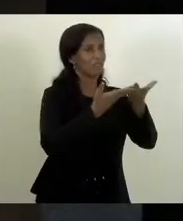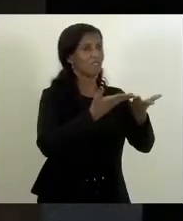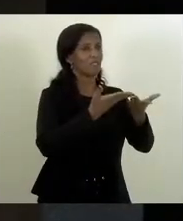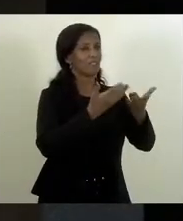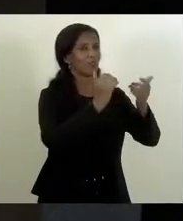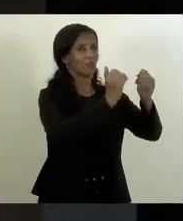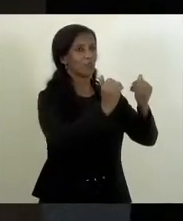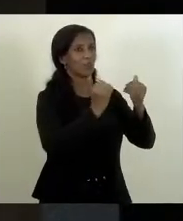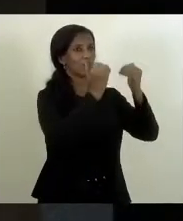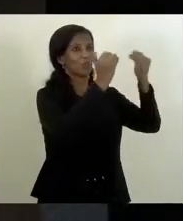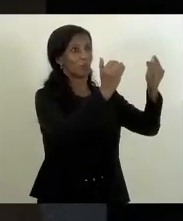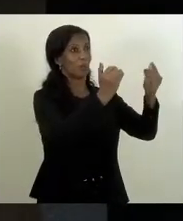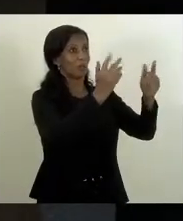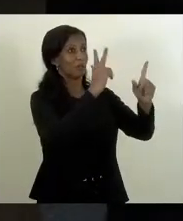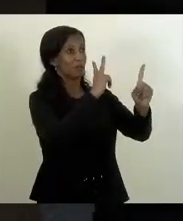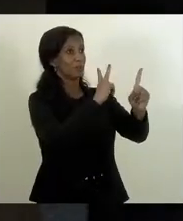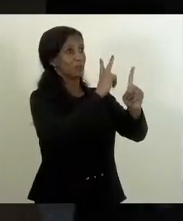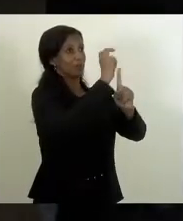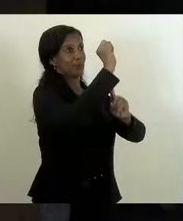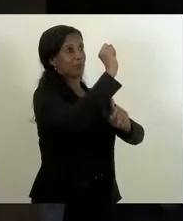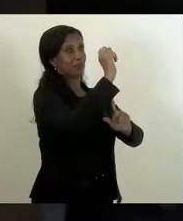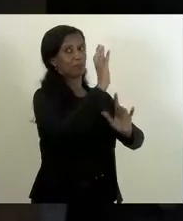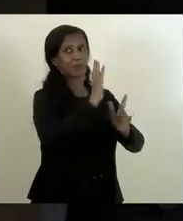grandes heróis,